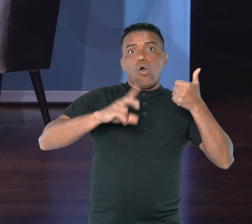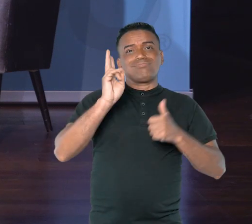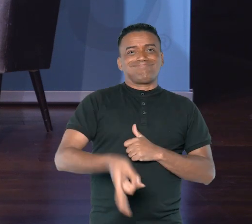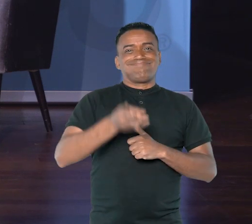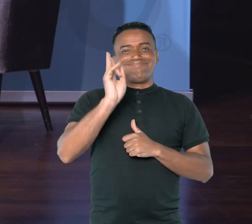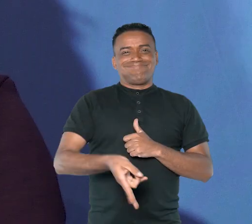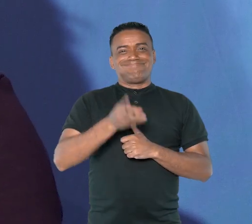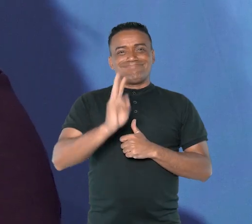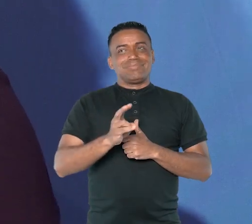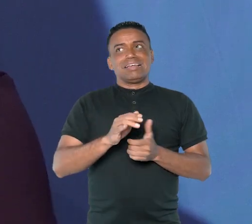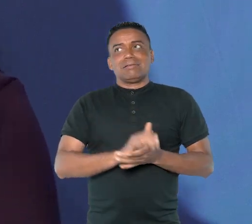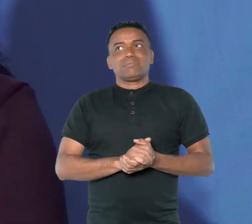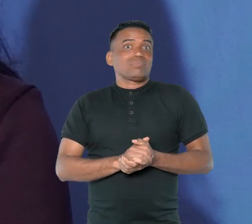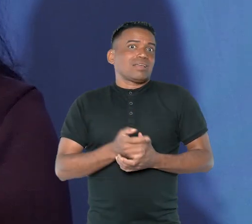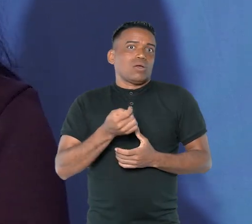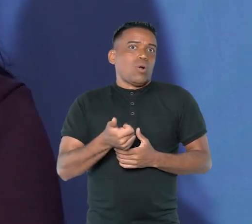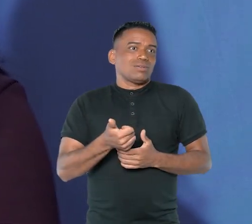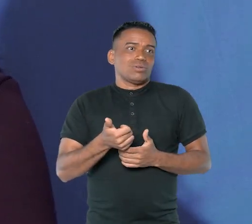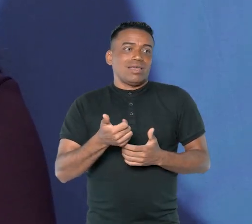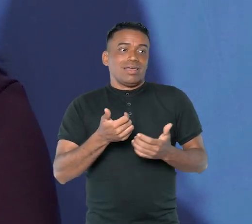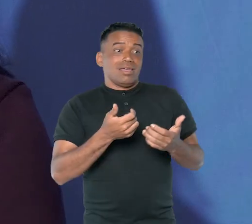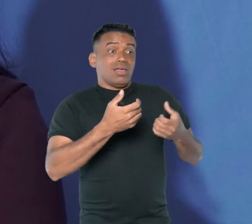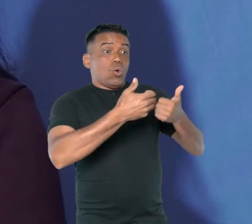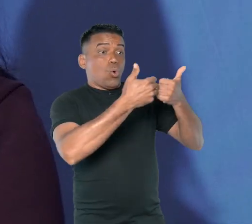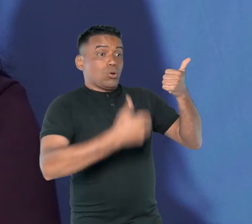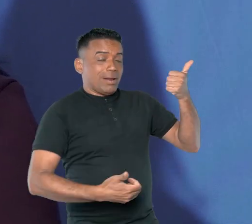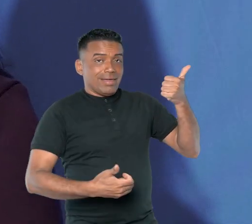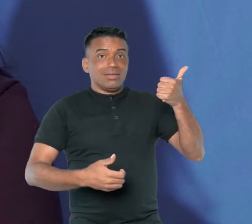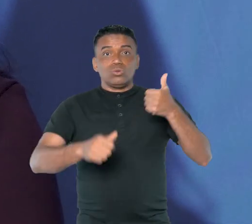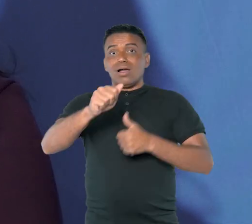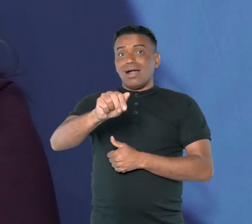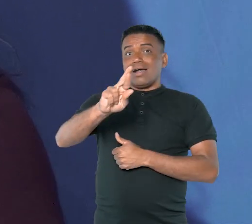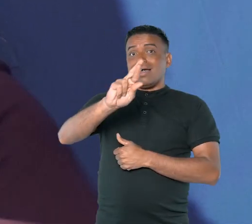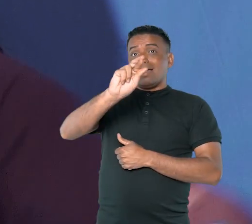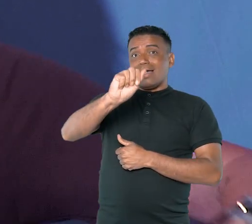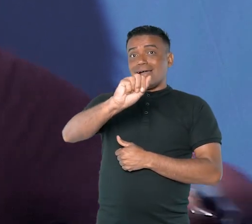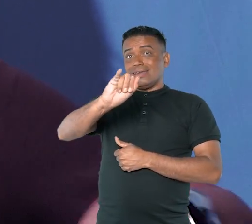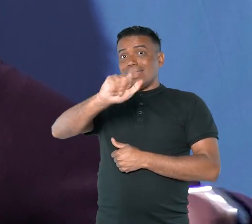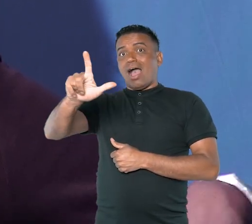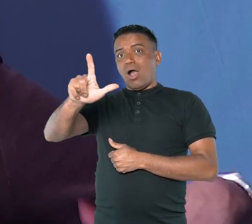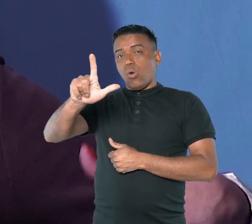E acho que é quase uma antítese, né? De Ouro Preto, Arraial da Ajuda, pensando bem aqui, assim, porque, né?